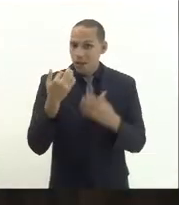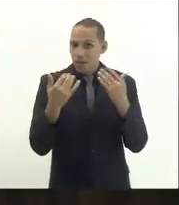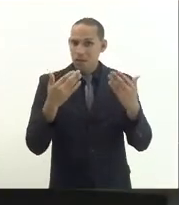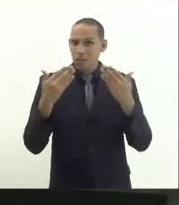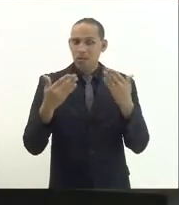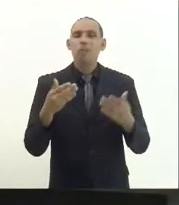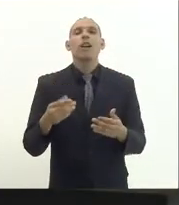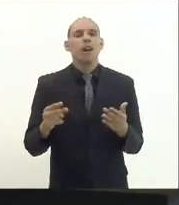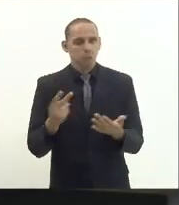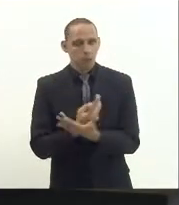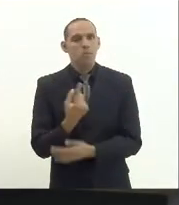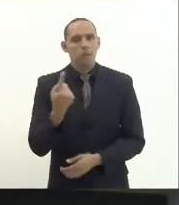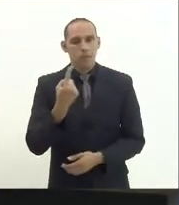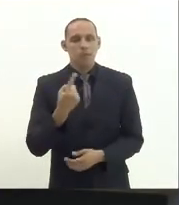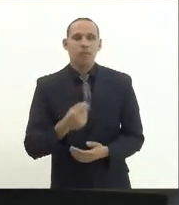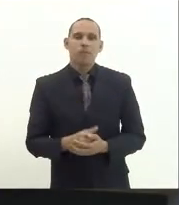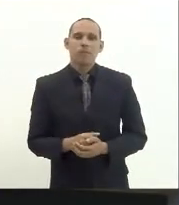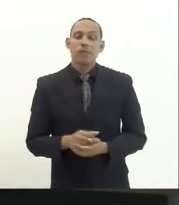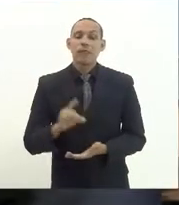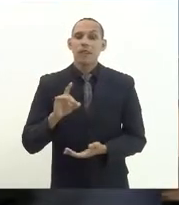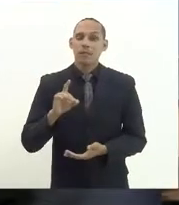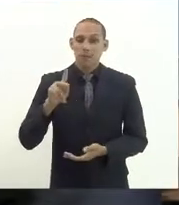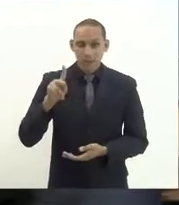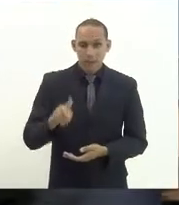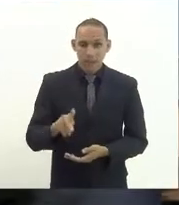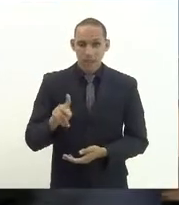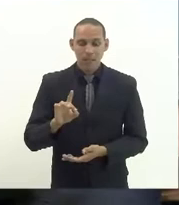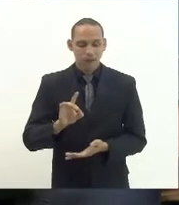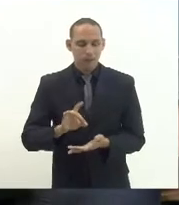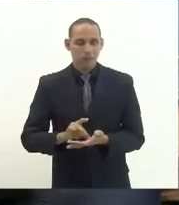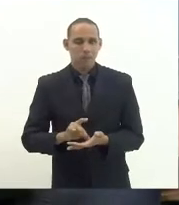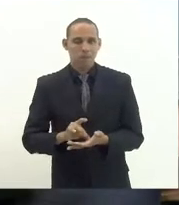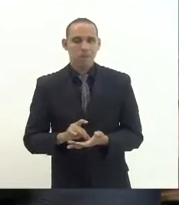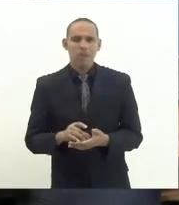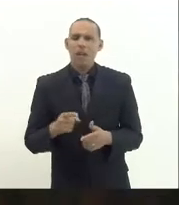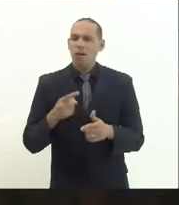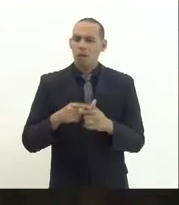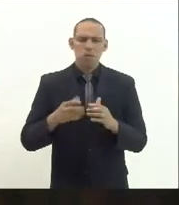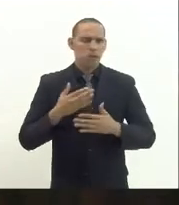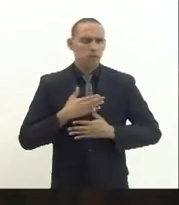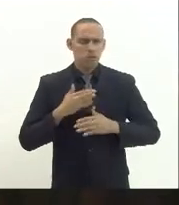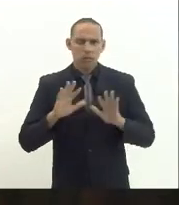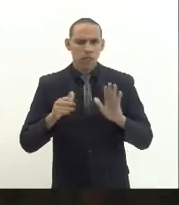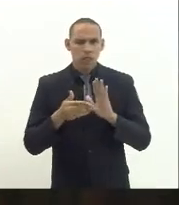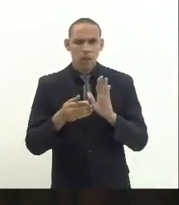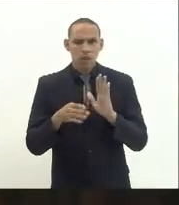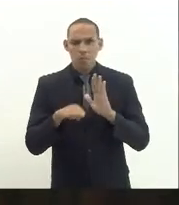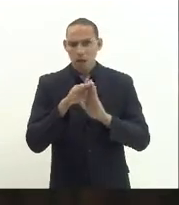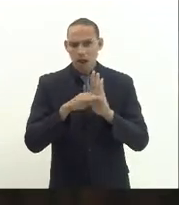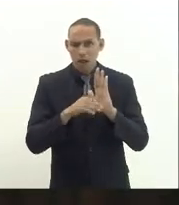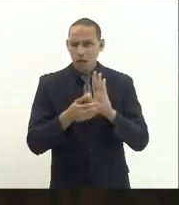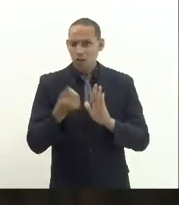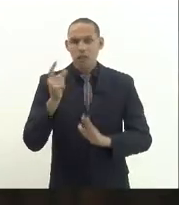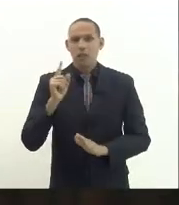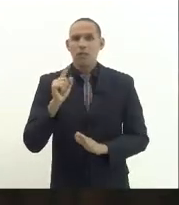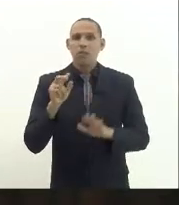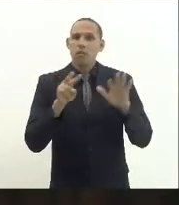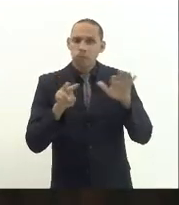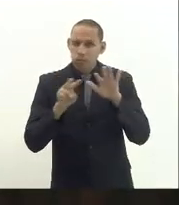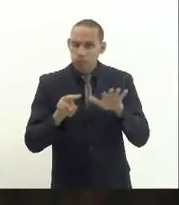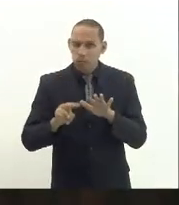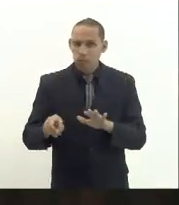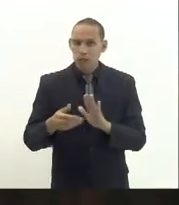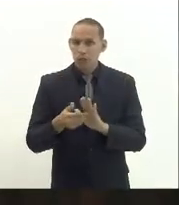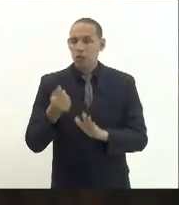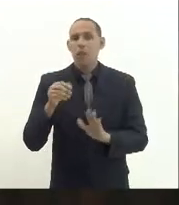para acontecer a primeira na verdade a presidente que não tem problema por mim eu não Tiraria de pauta se for três semanas eu não